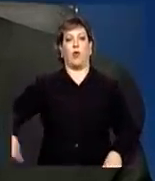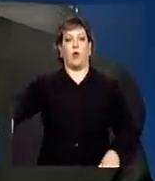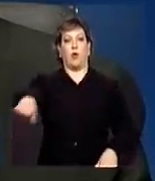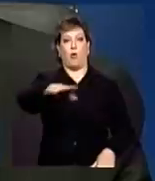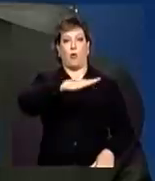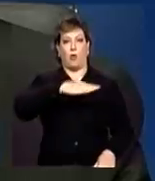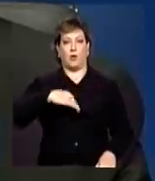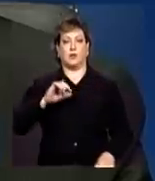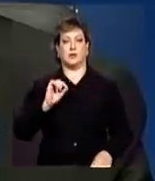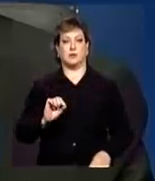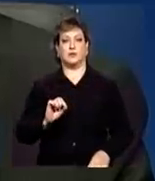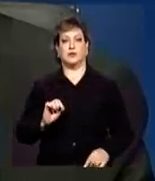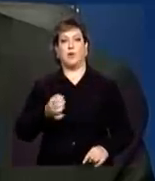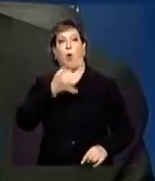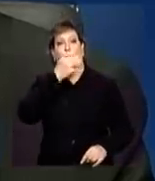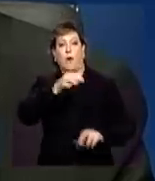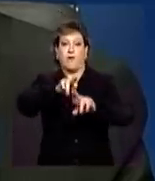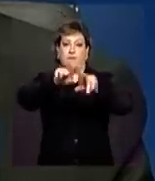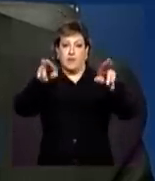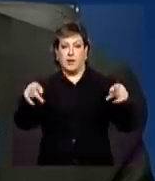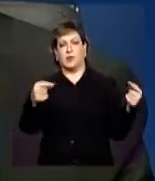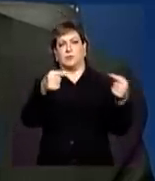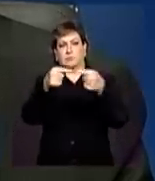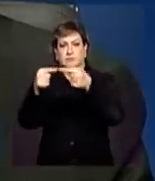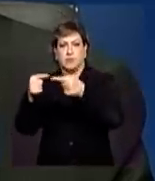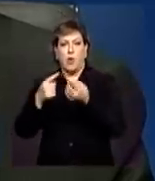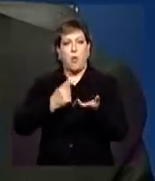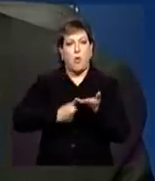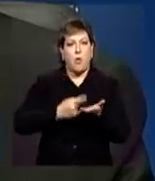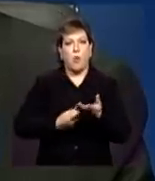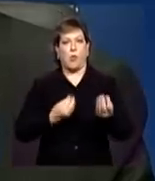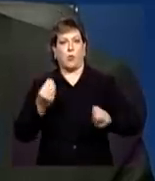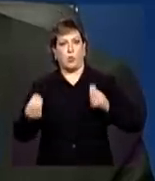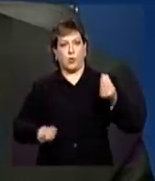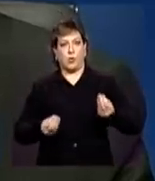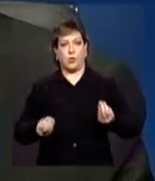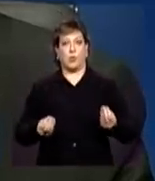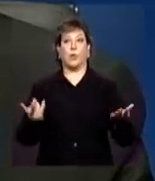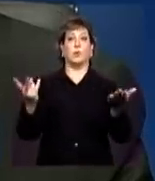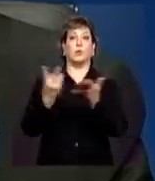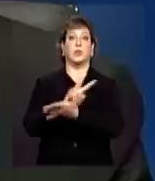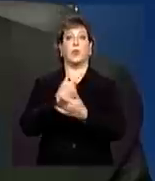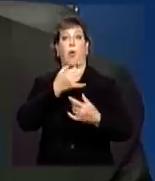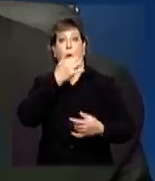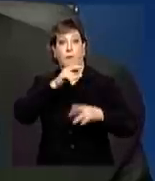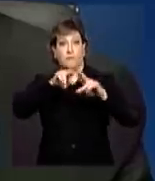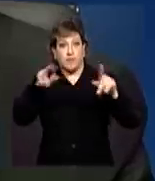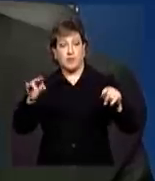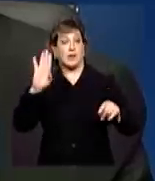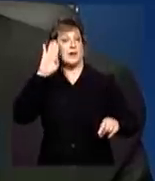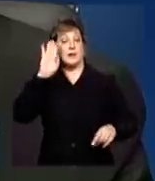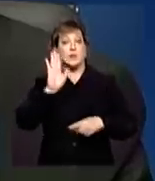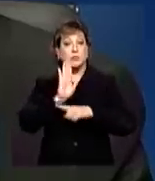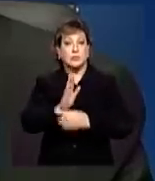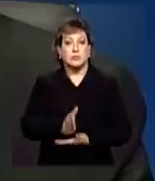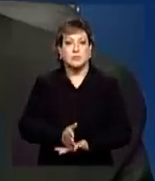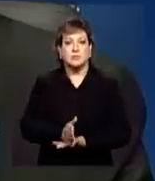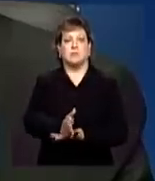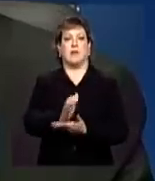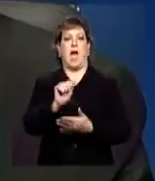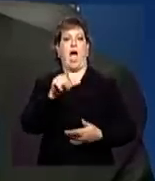nossas diferenças quando surgirem, em função do objetivo maior e